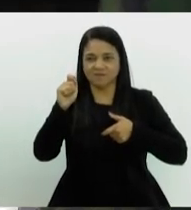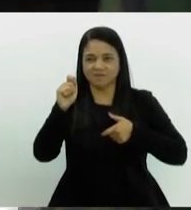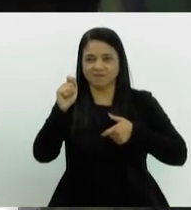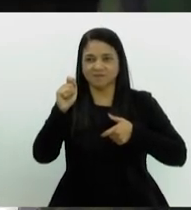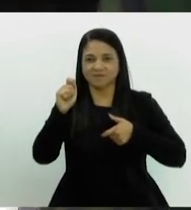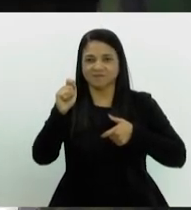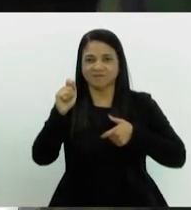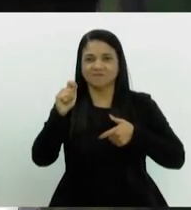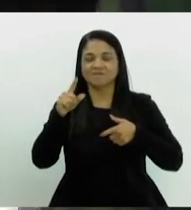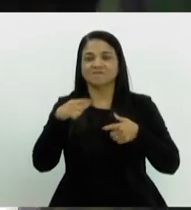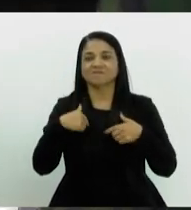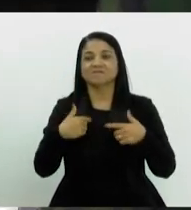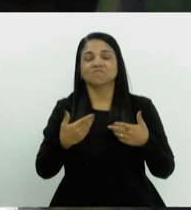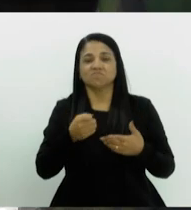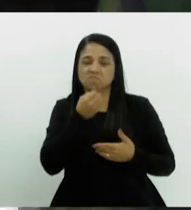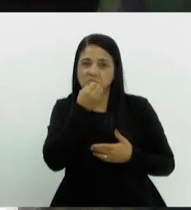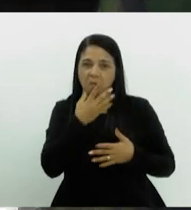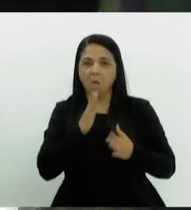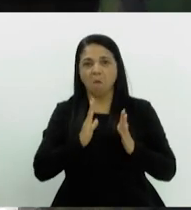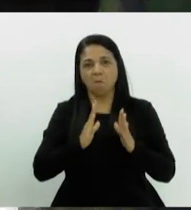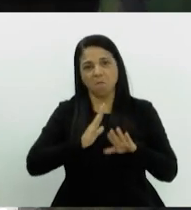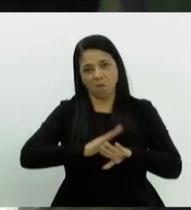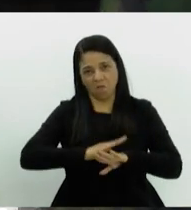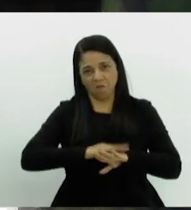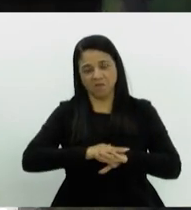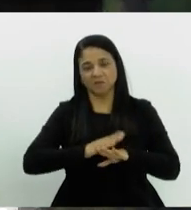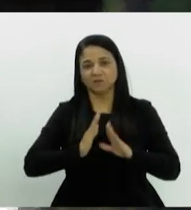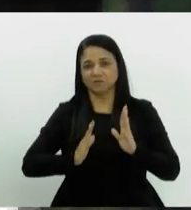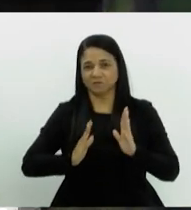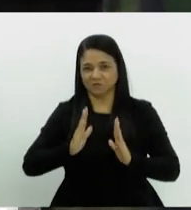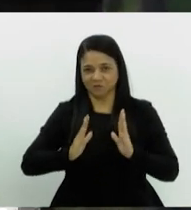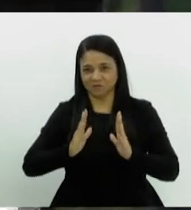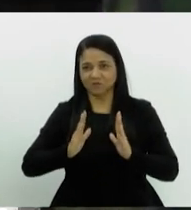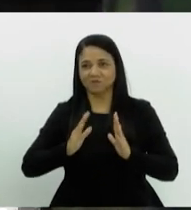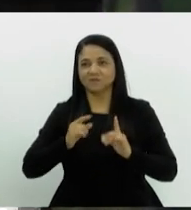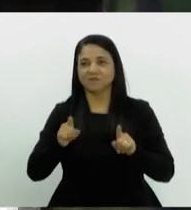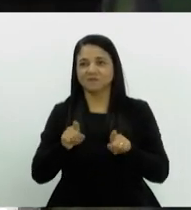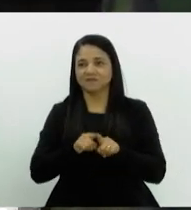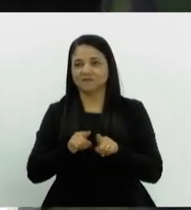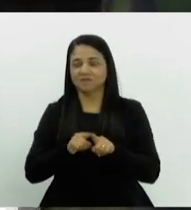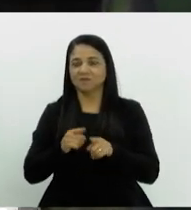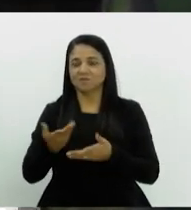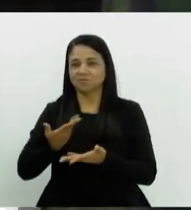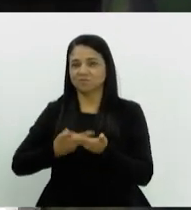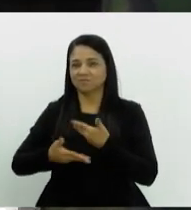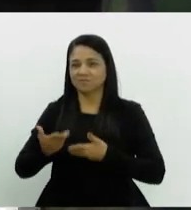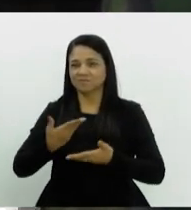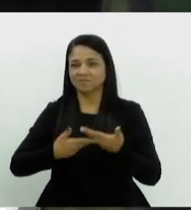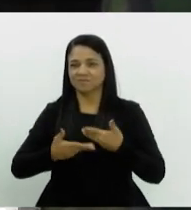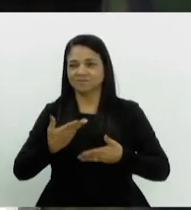vem em boa hora, somos confrades agora também, né,